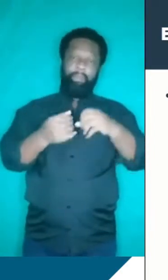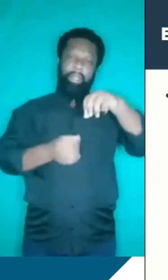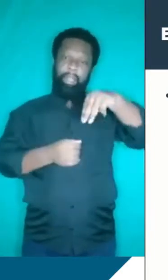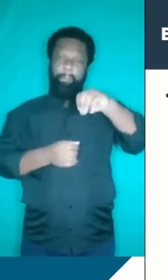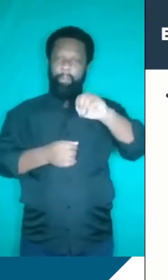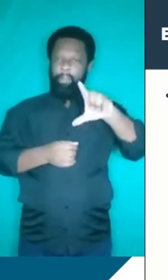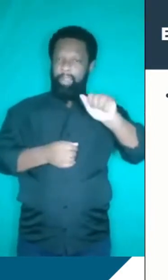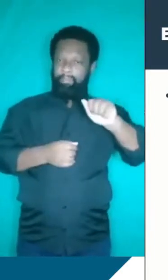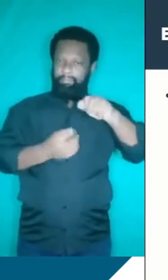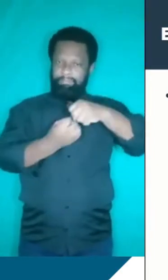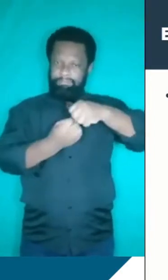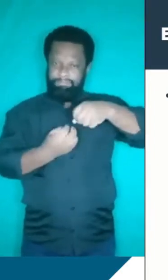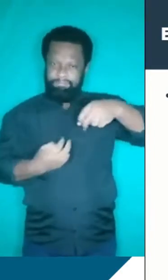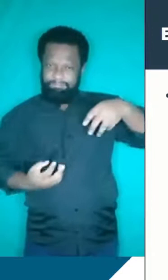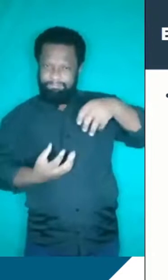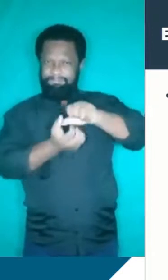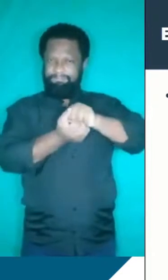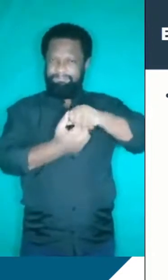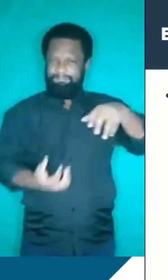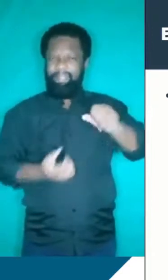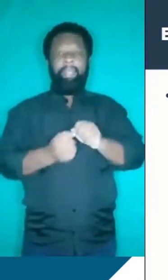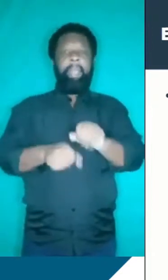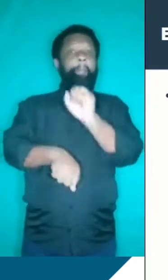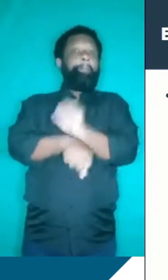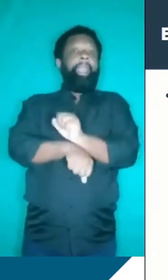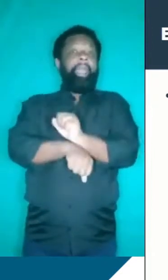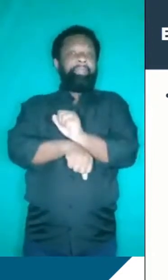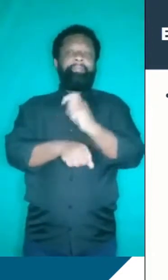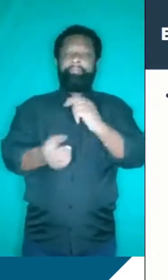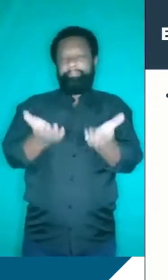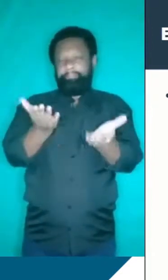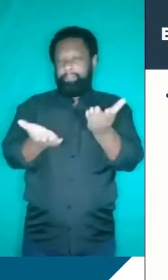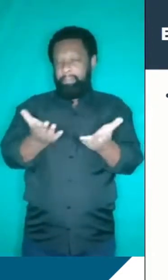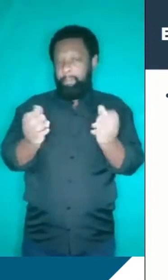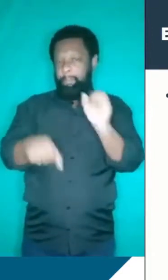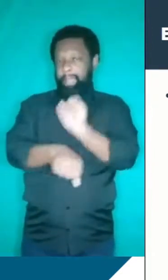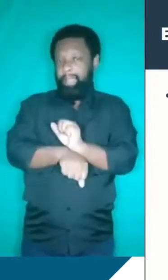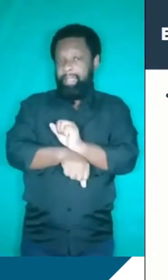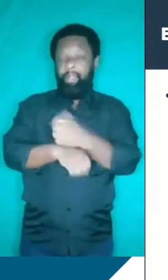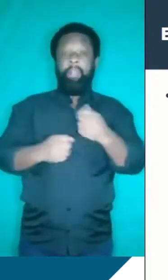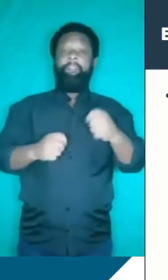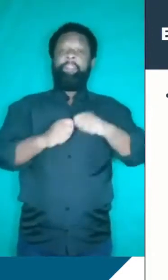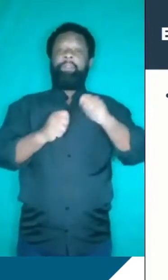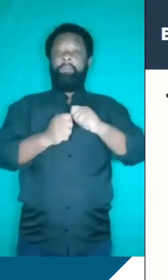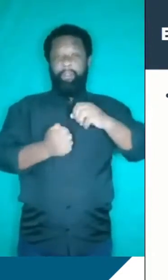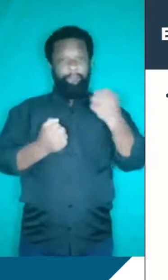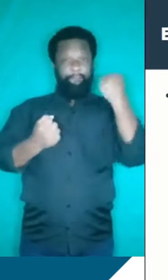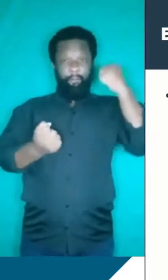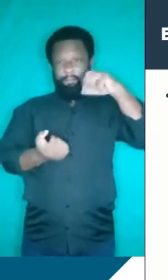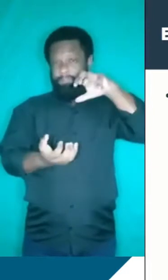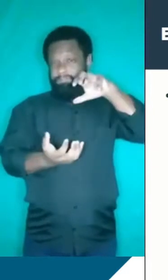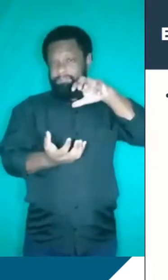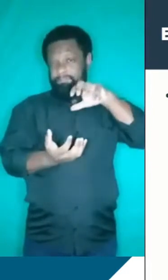mola, e essa mola está em repouso, na sua posição natural, ela está em equilíbrio aqui tranquilo. Eu vou pegar e vou aplicar uma